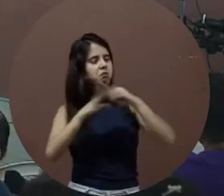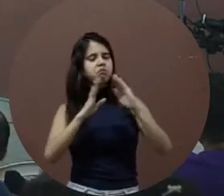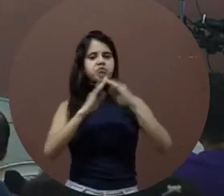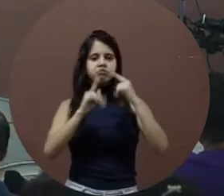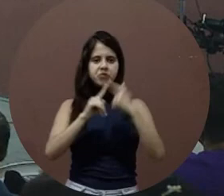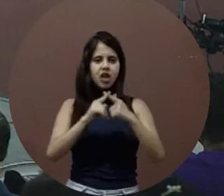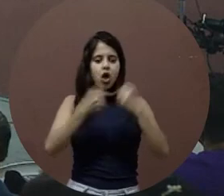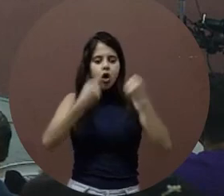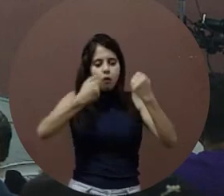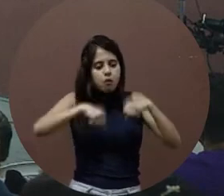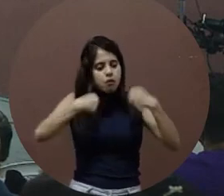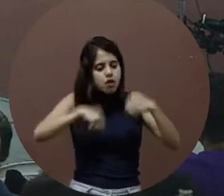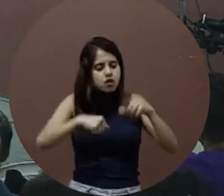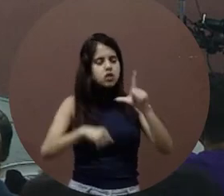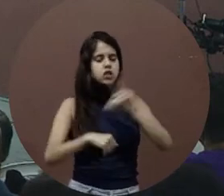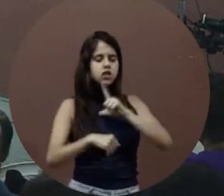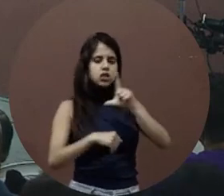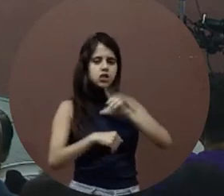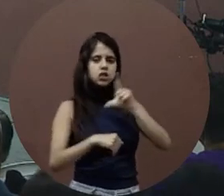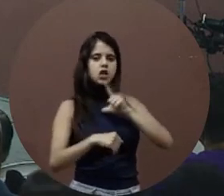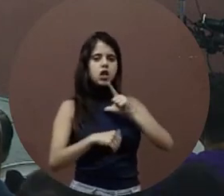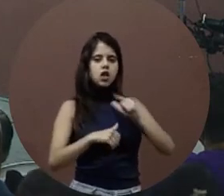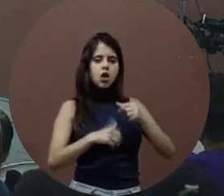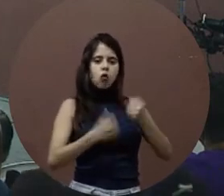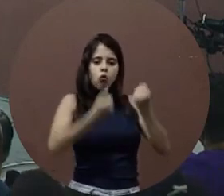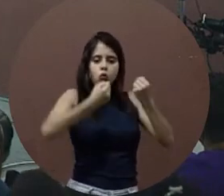Crer nesse poder está à minha disposição.